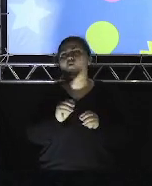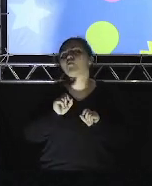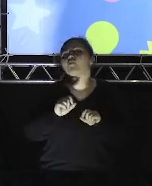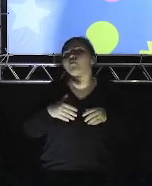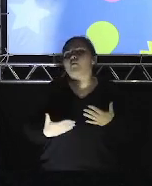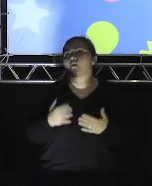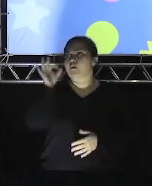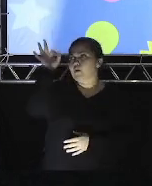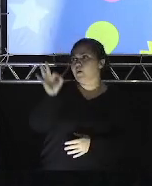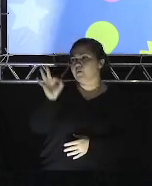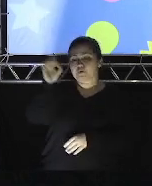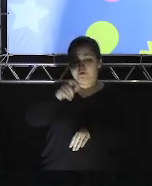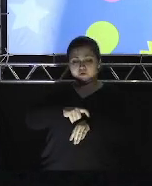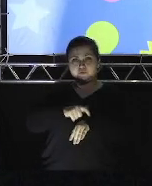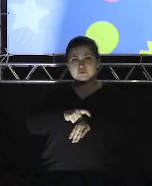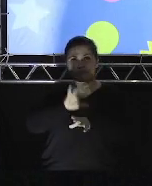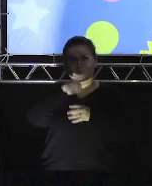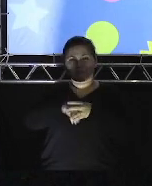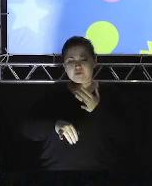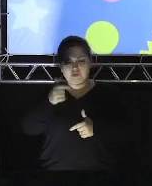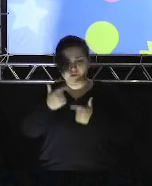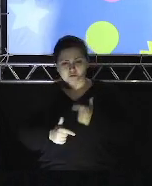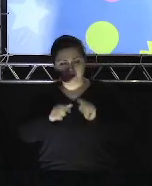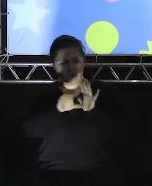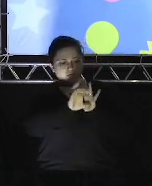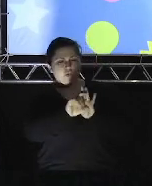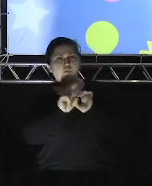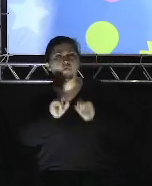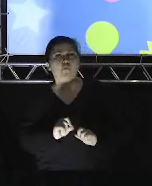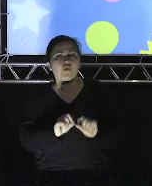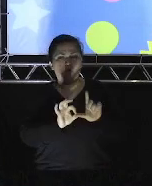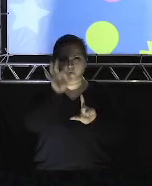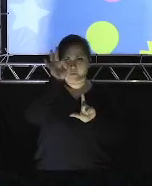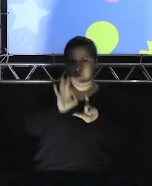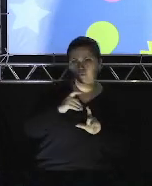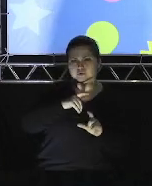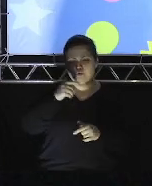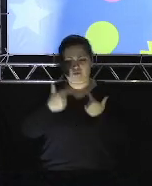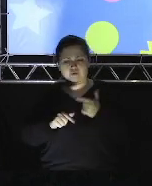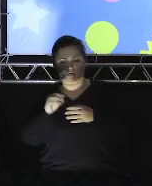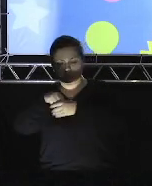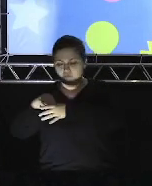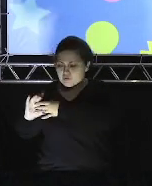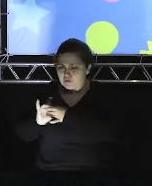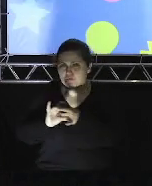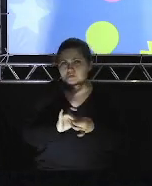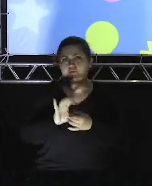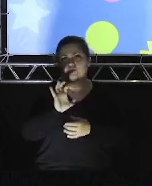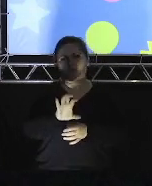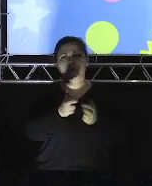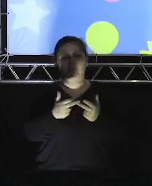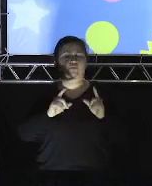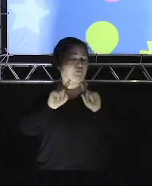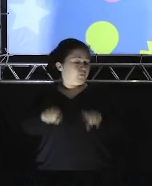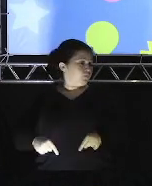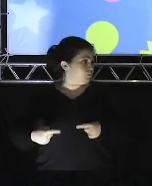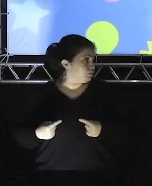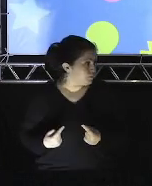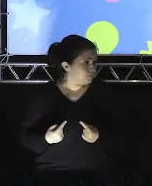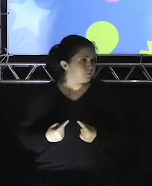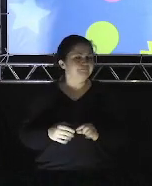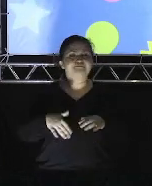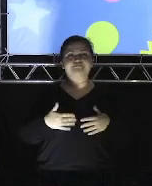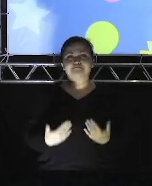que é o percentual do tempo que eu fico atuando no capítulo, qual que é o percentual do tempo que eu atuo ali no meu contexto? Isso era um grande desafio.